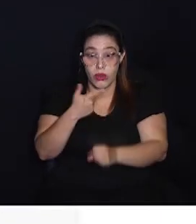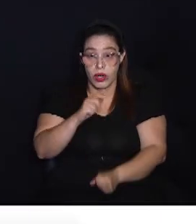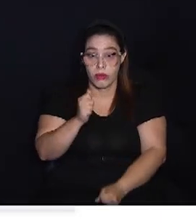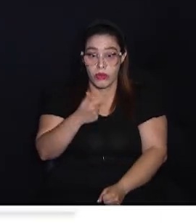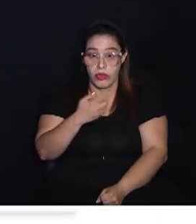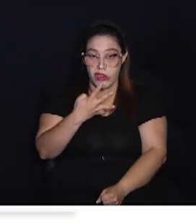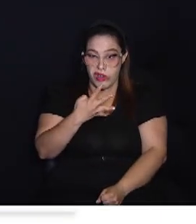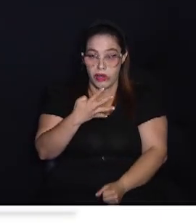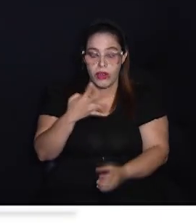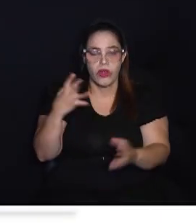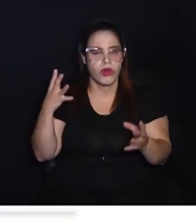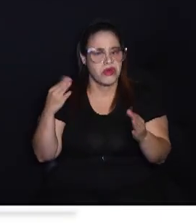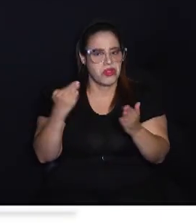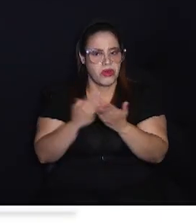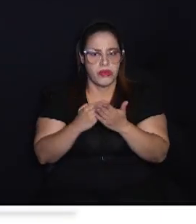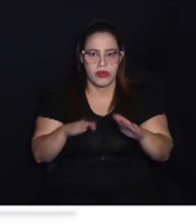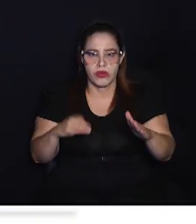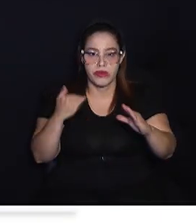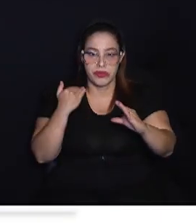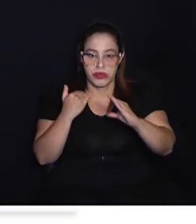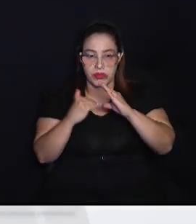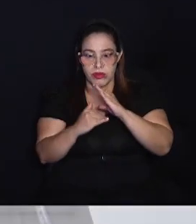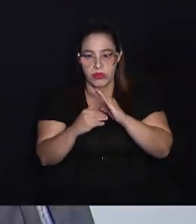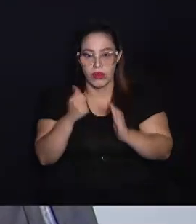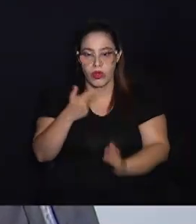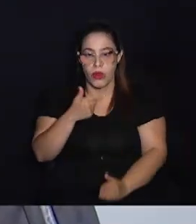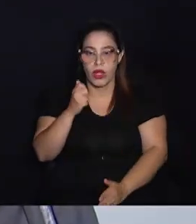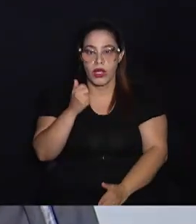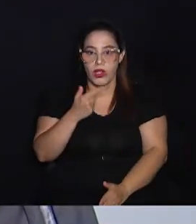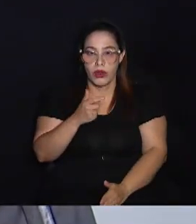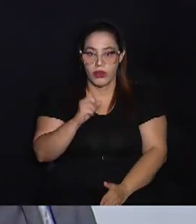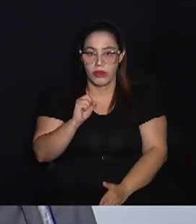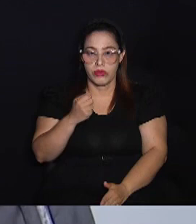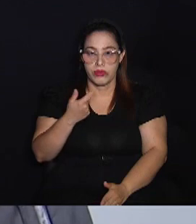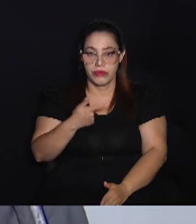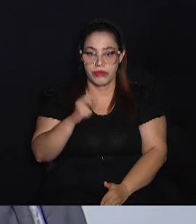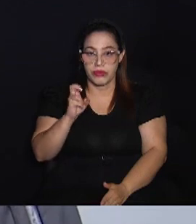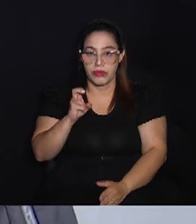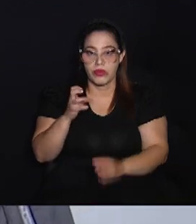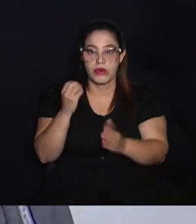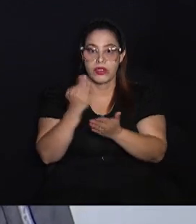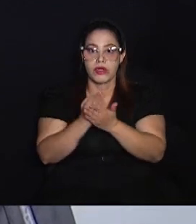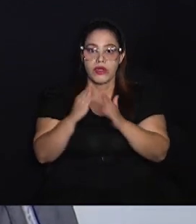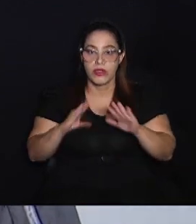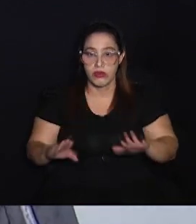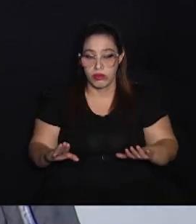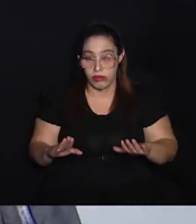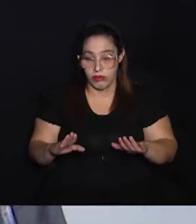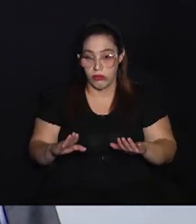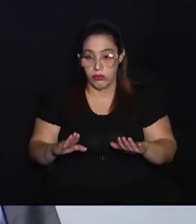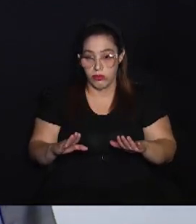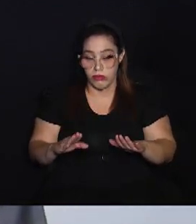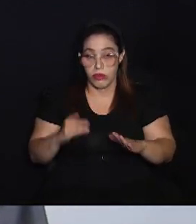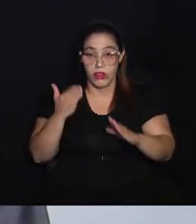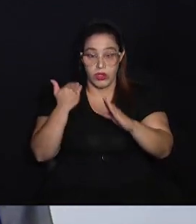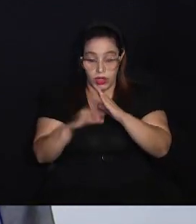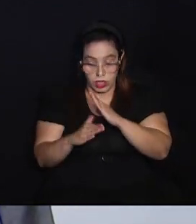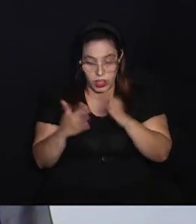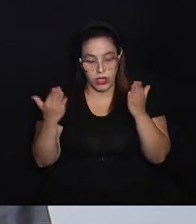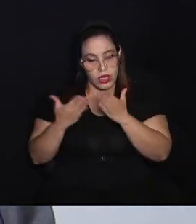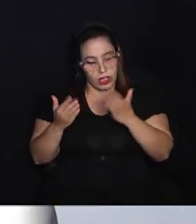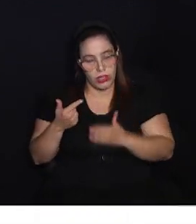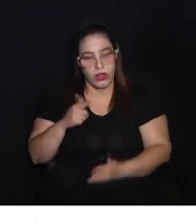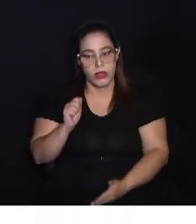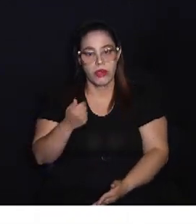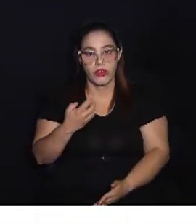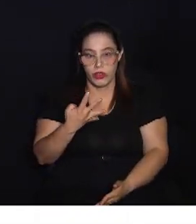vou encerrar a empresa, eu teria que enviar esse documento em 2025. Como eu encerrarei a empresa, eu sou obrigado a fazer esse envio já nesse ano de